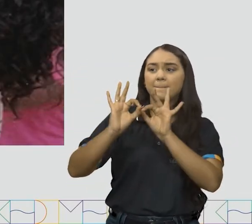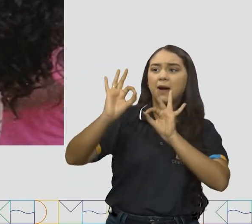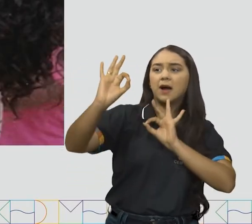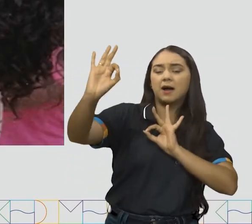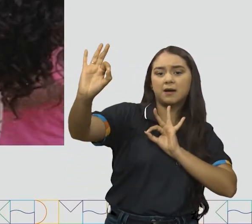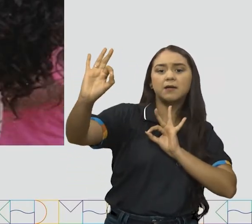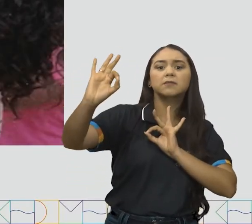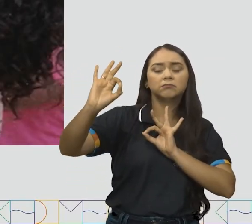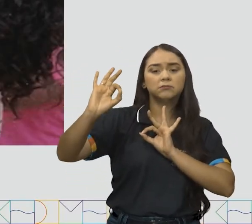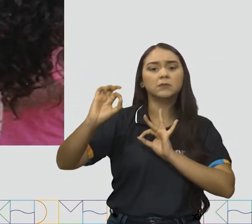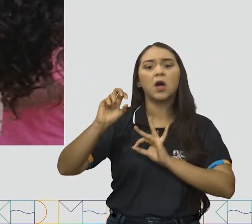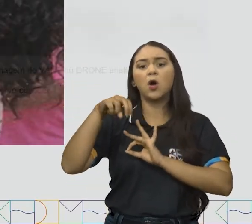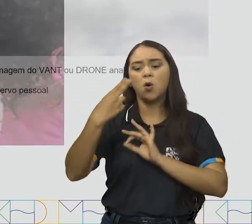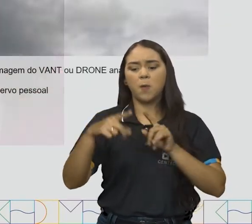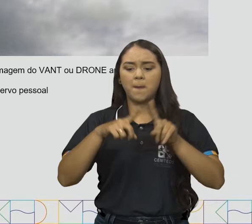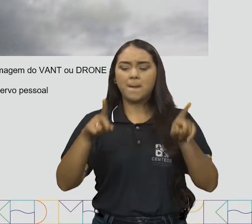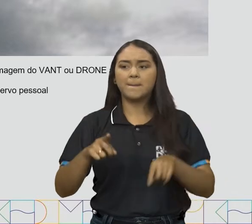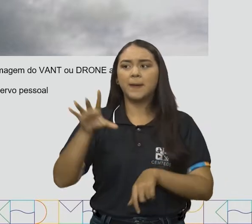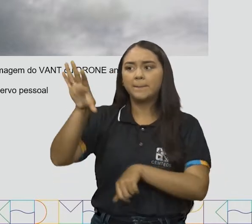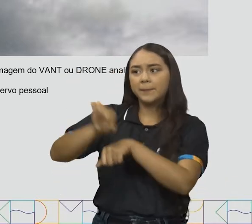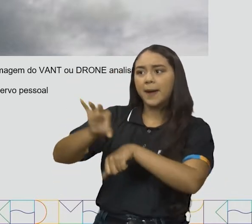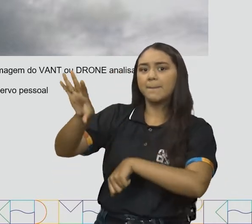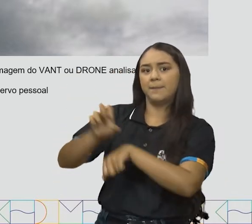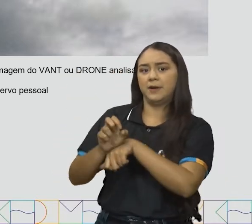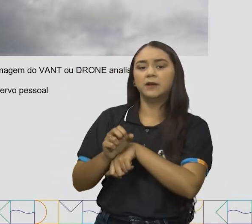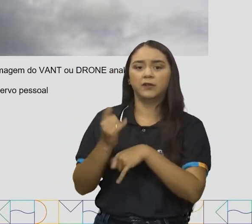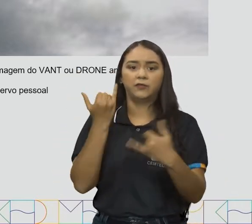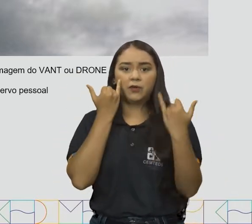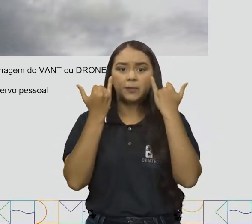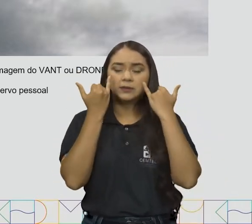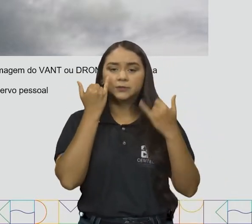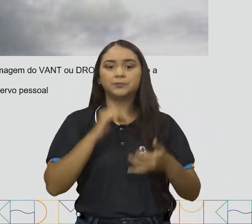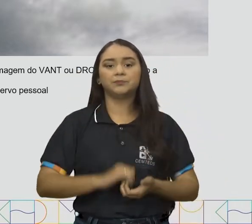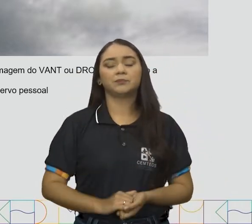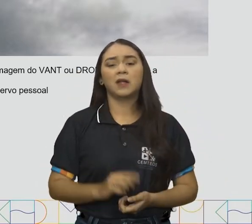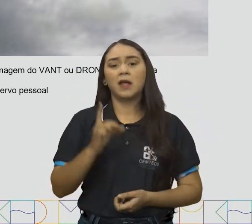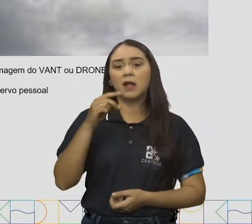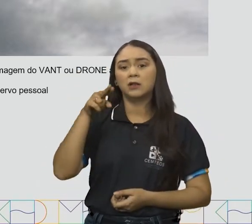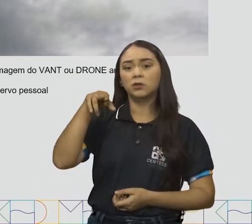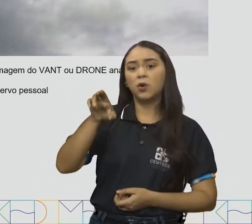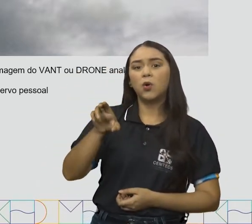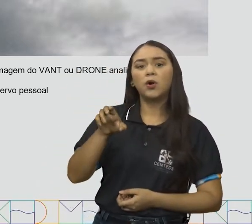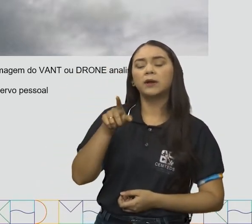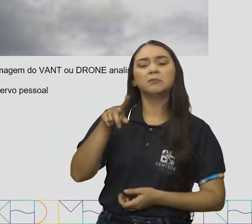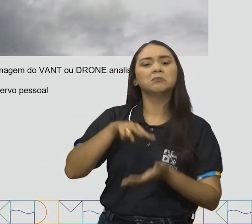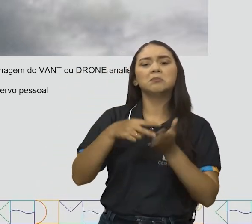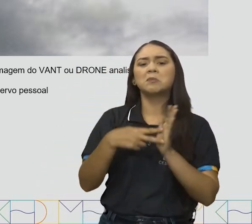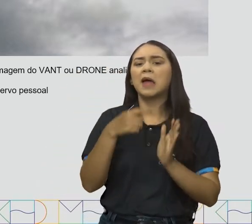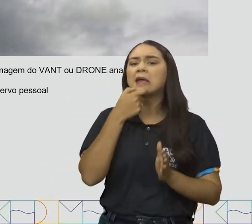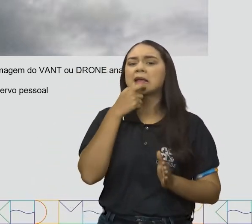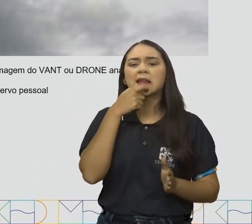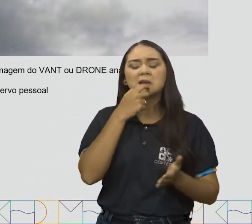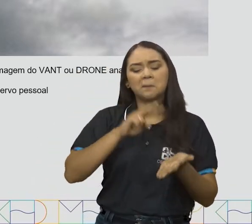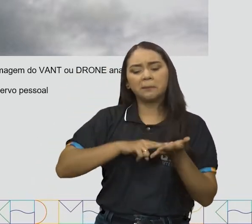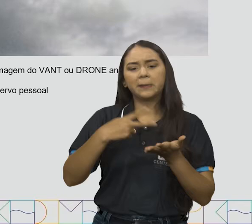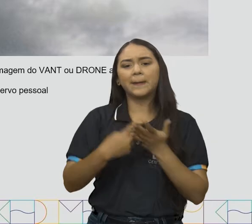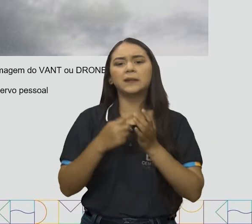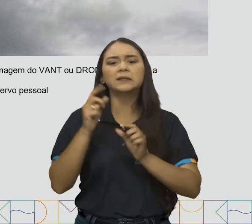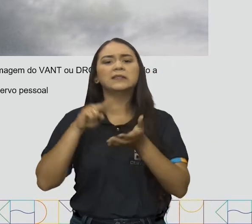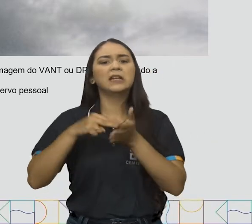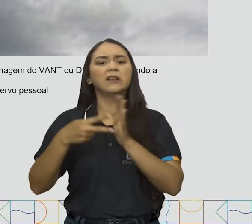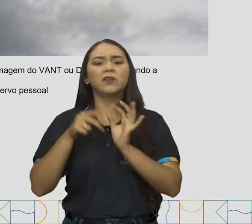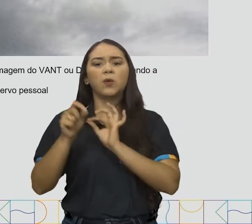meio de sinais de satélites ou via rádio. Você sabia que a palavra drone é uma palavra inglesa que significa zangão? Na